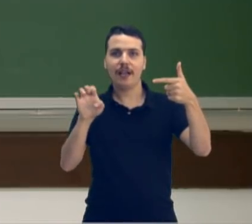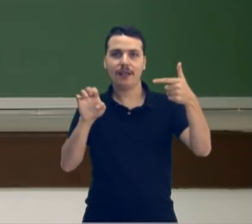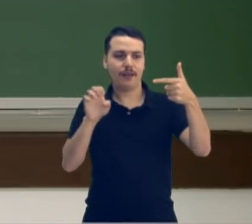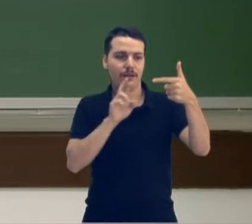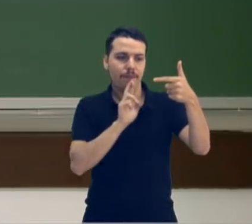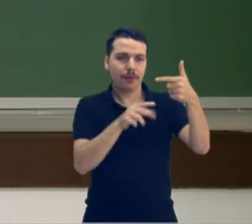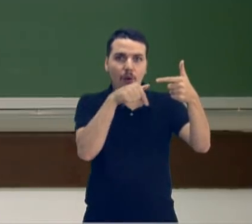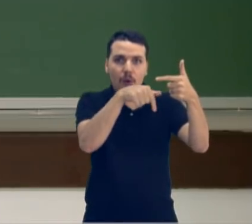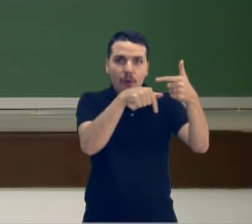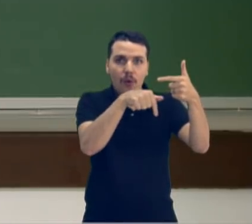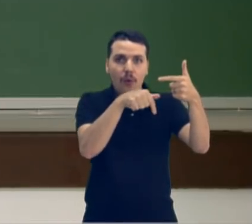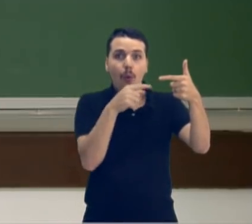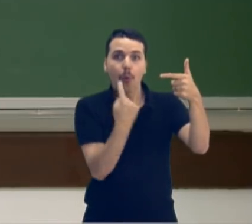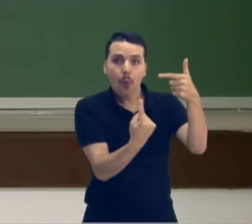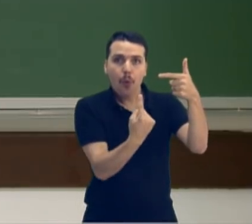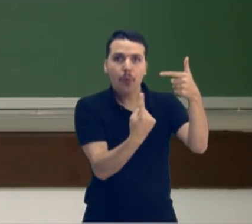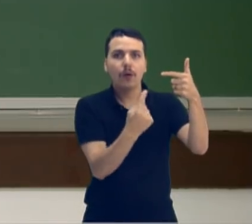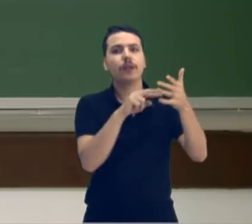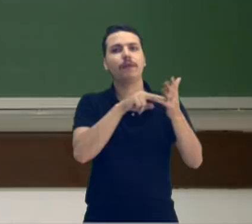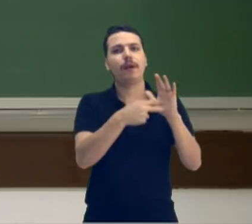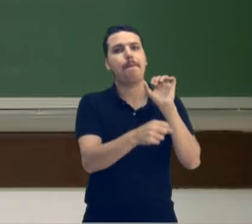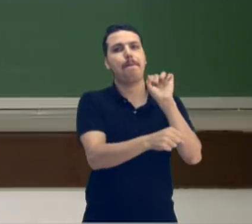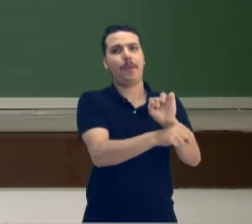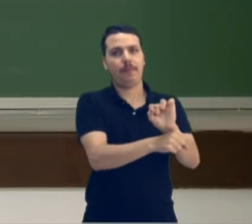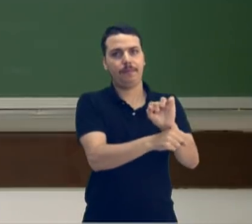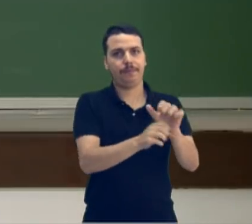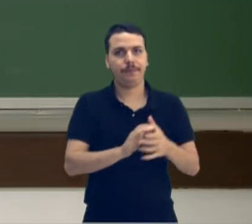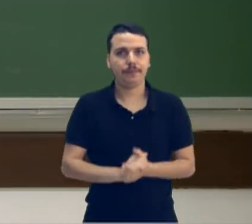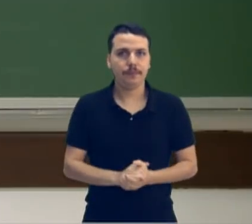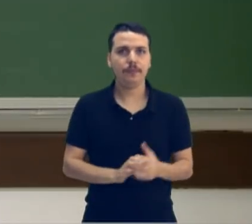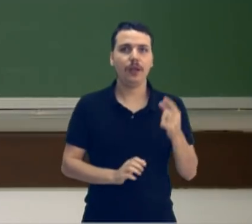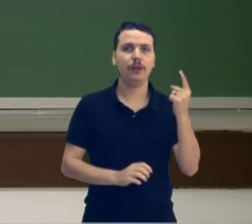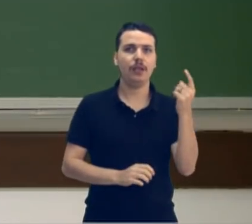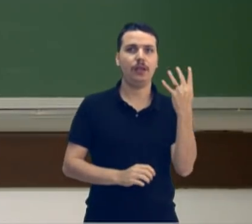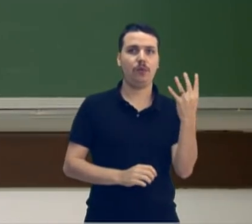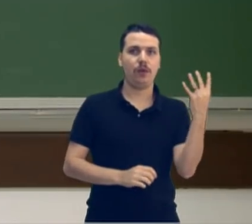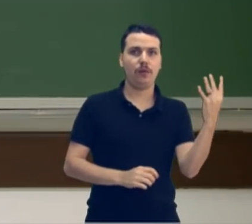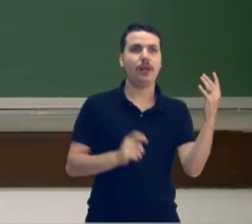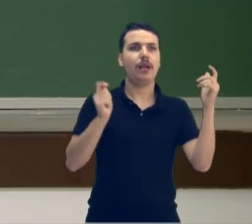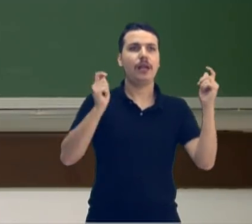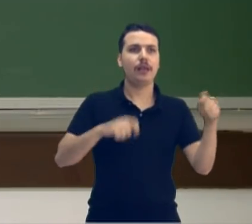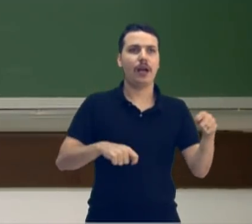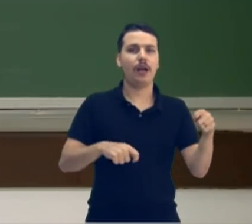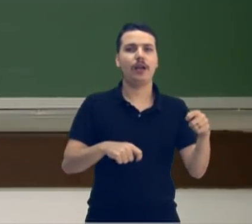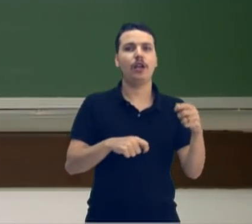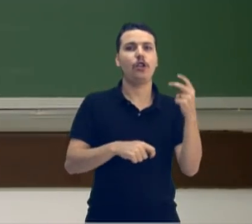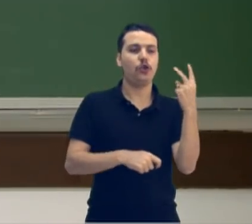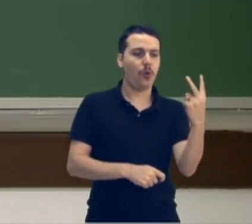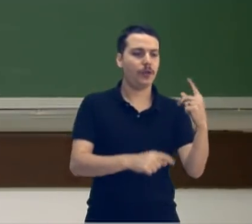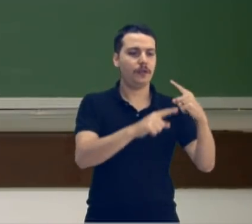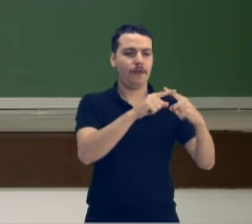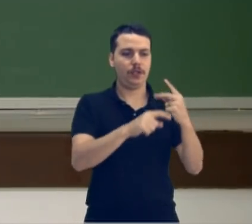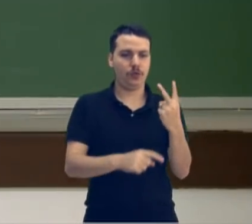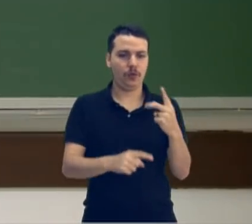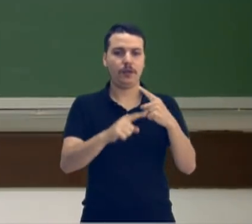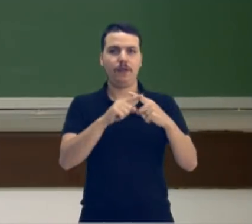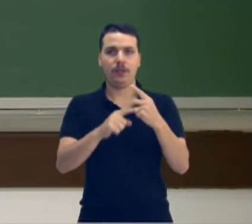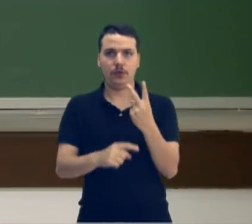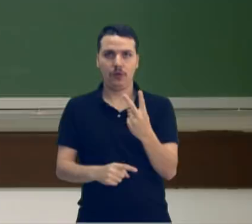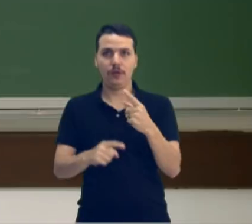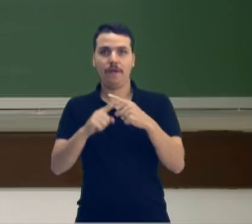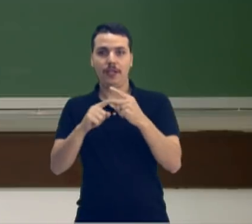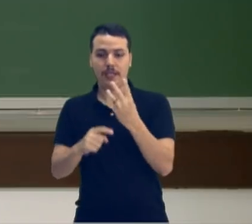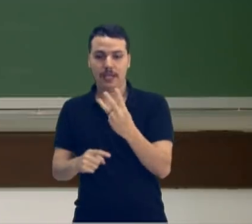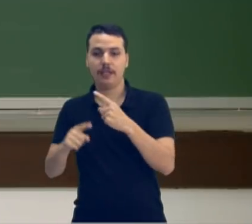divisões. Ah, então quer dizer que o 144 pode ser escrito por 2 vezes 2 vezes 2 vezes 2